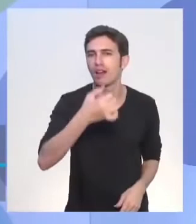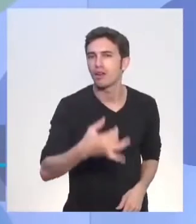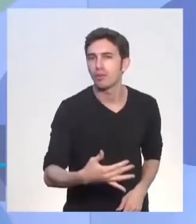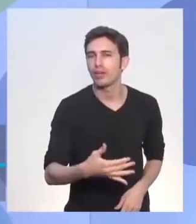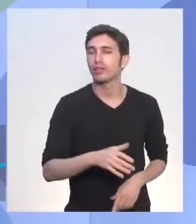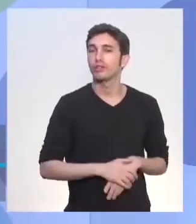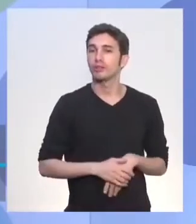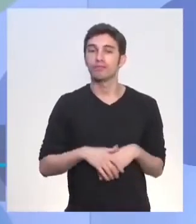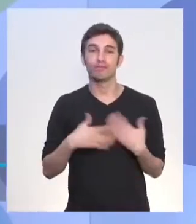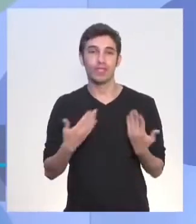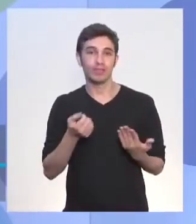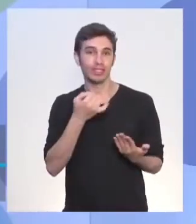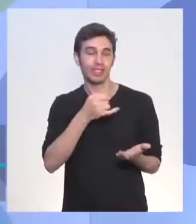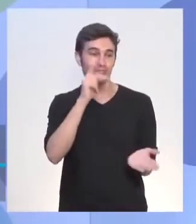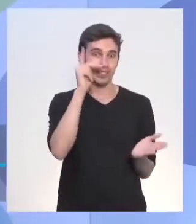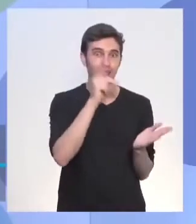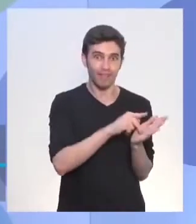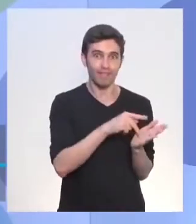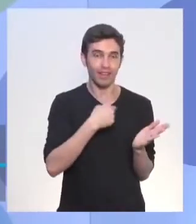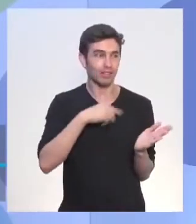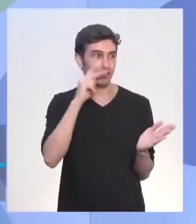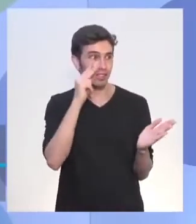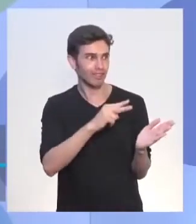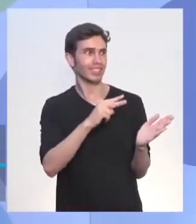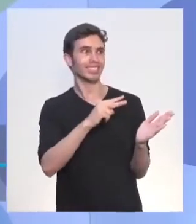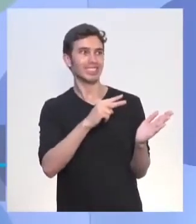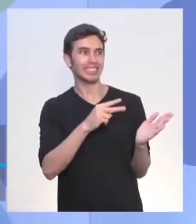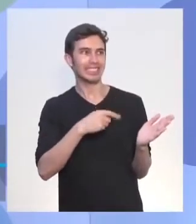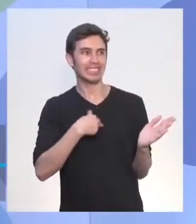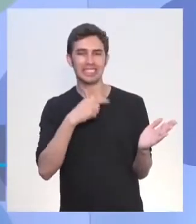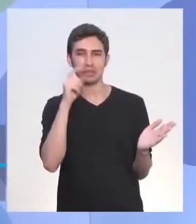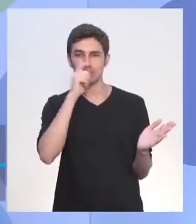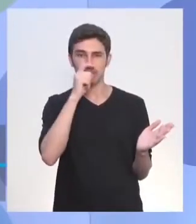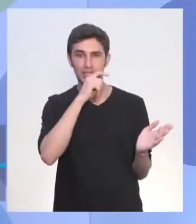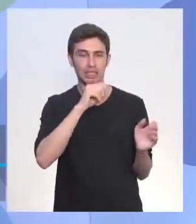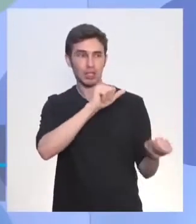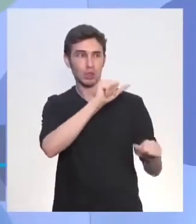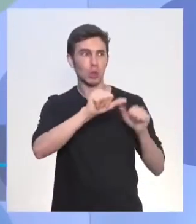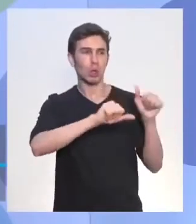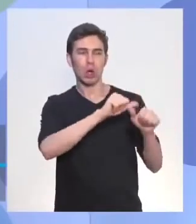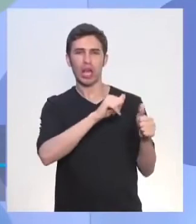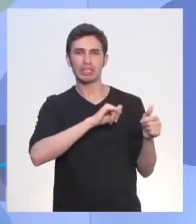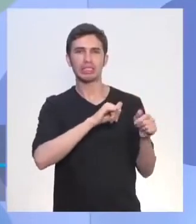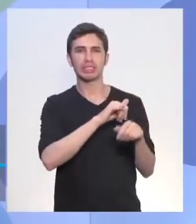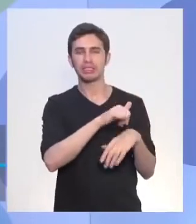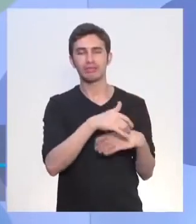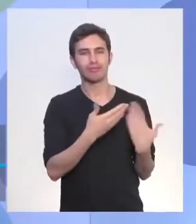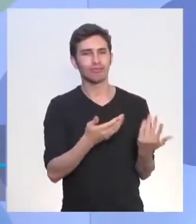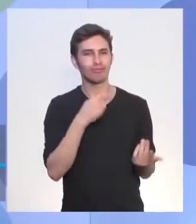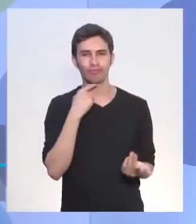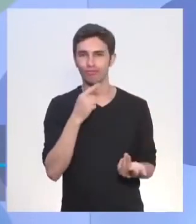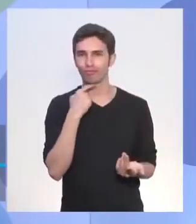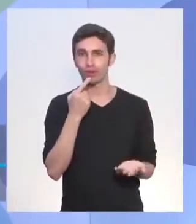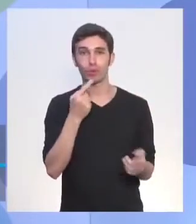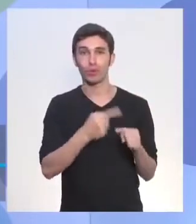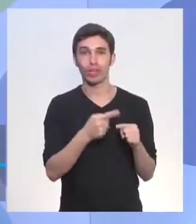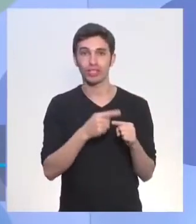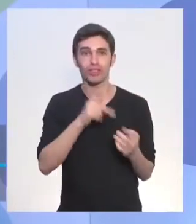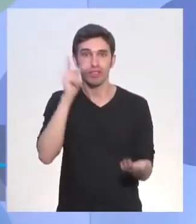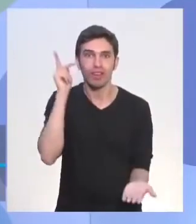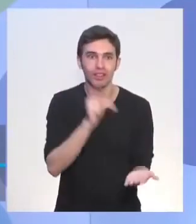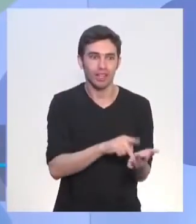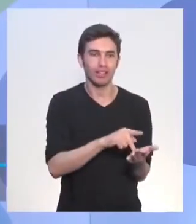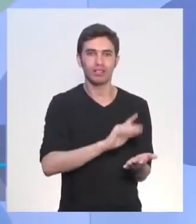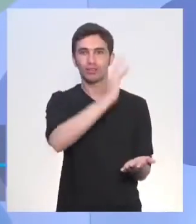você rebater, não dá para você tentar desmentir, porque fato é uma coisa que realmente aconteceu. Então, quando a gente está falando de